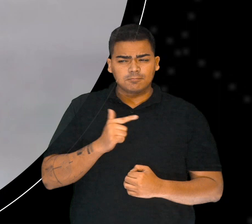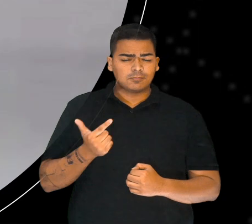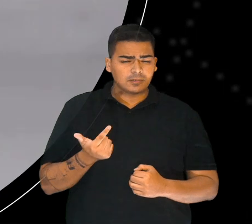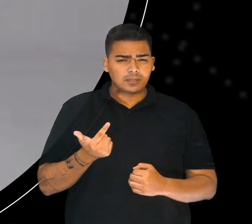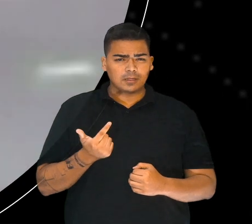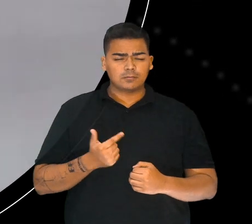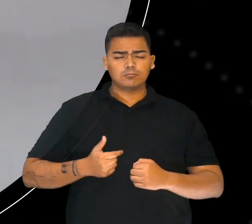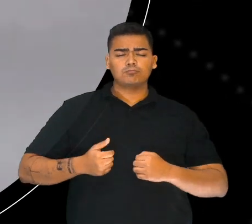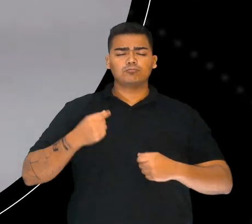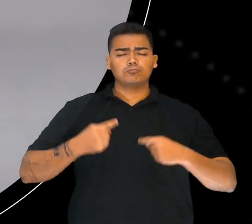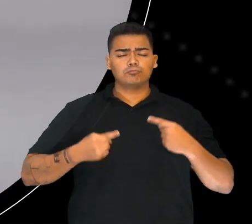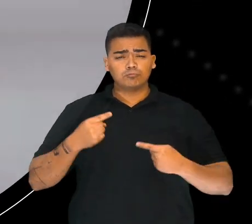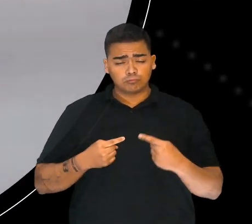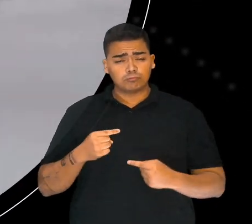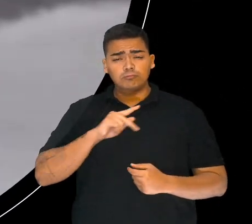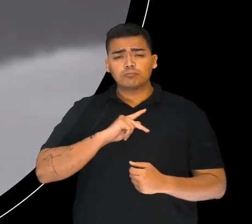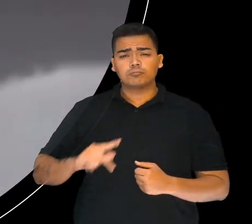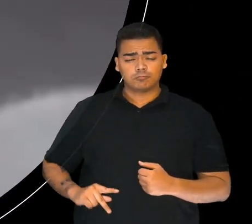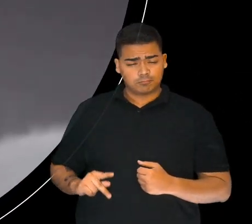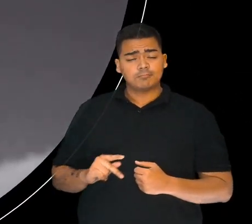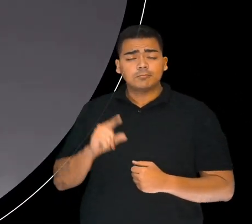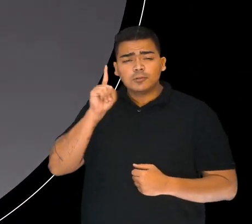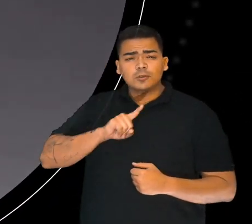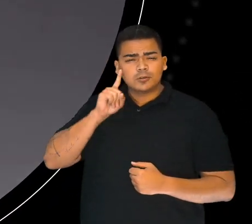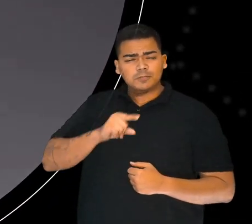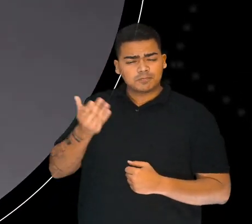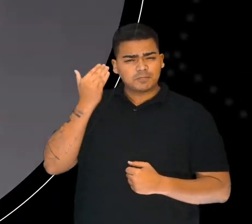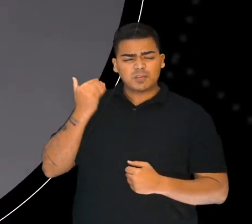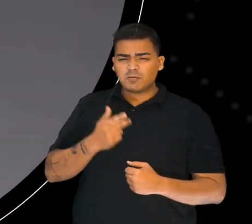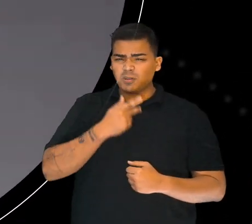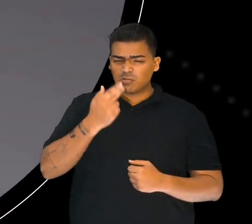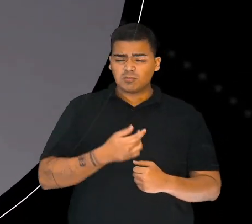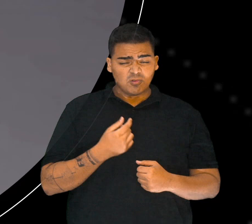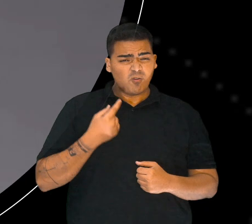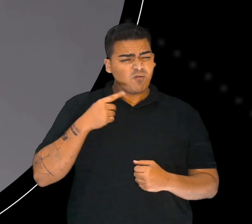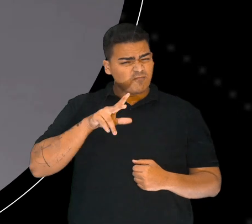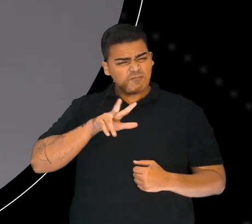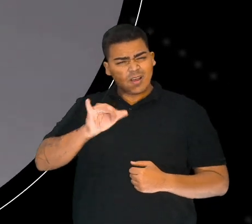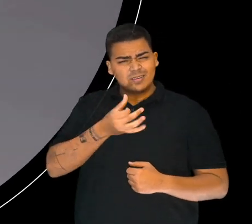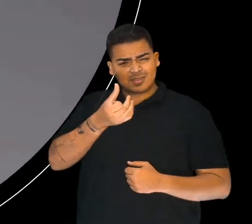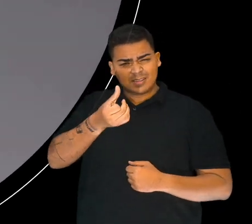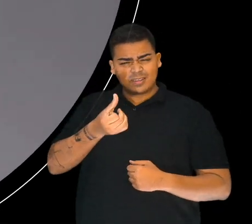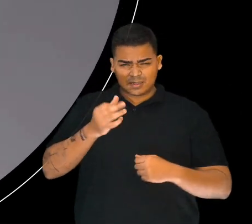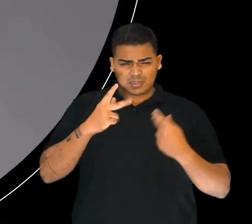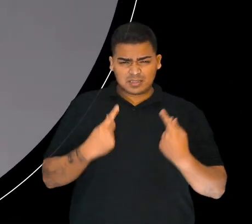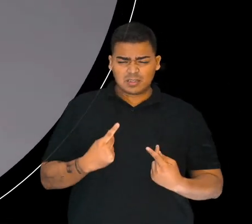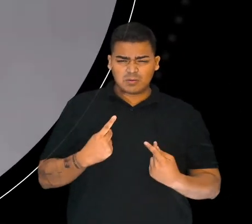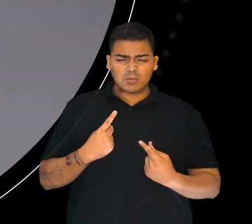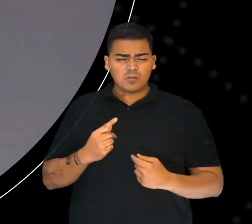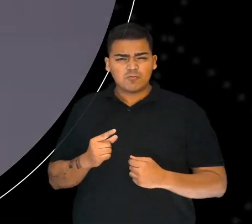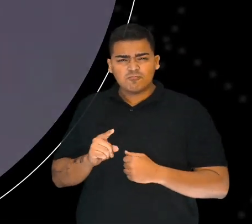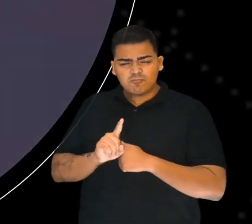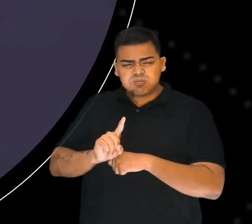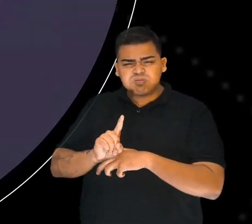de Kennedy, verbal, né? Até o fim da década, levaremos seres humanos à Lua e os traremos de